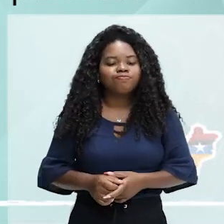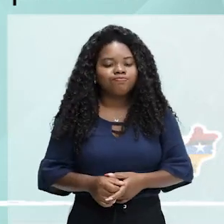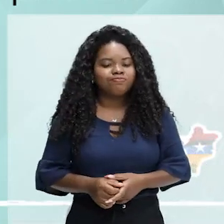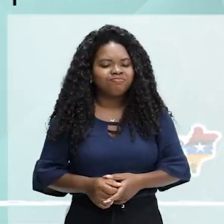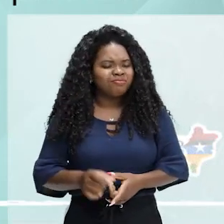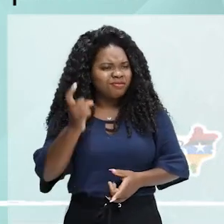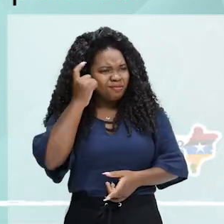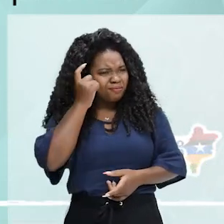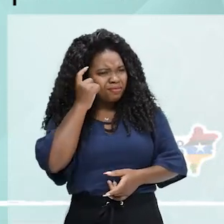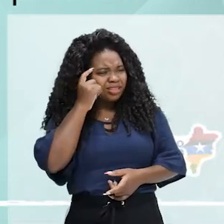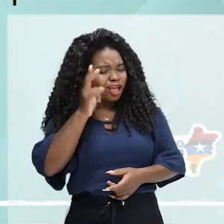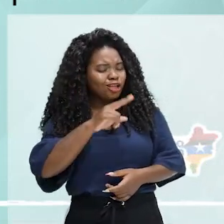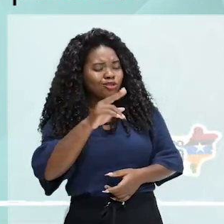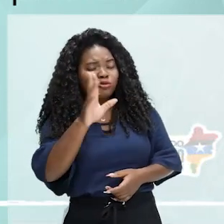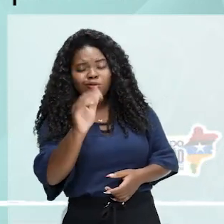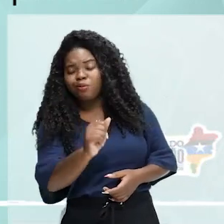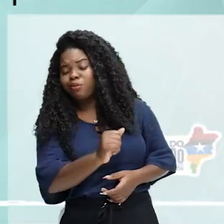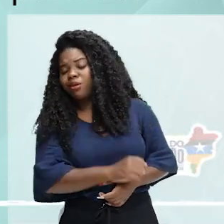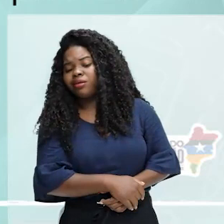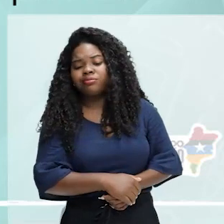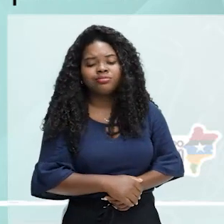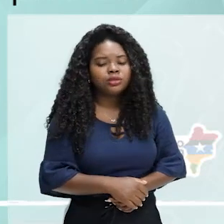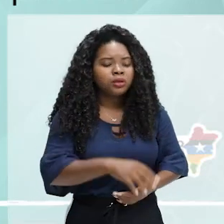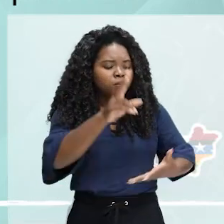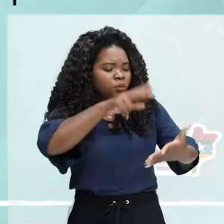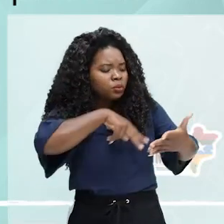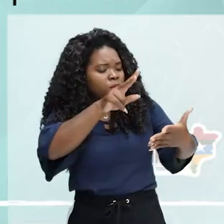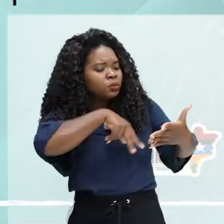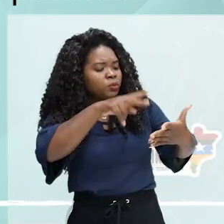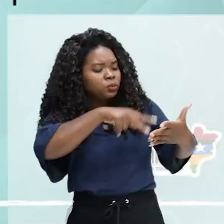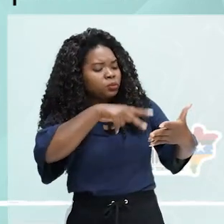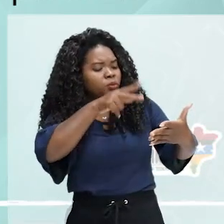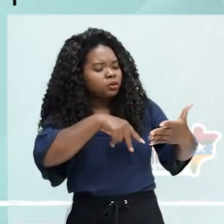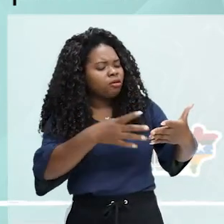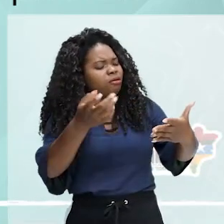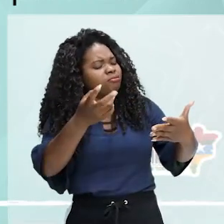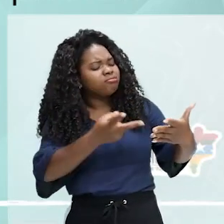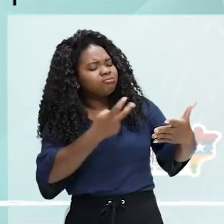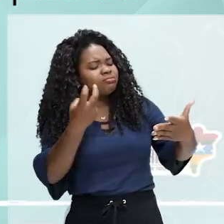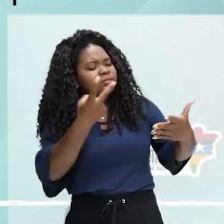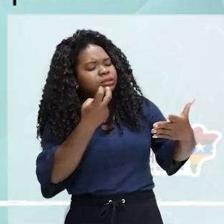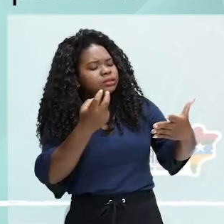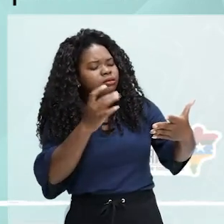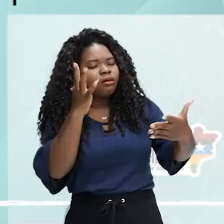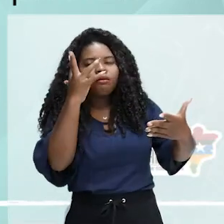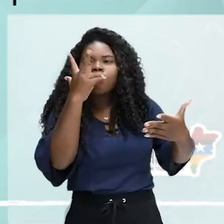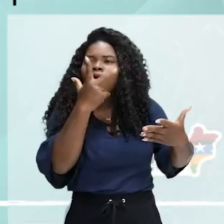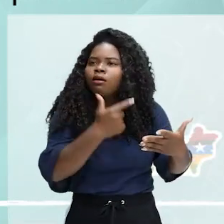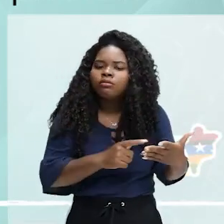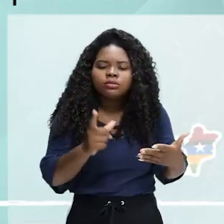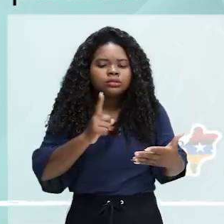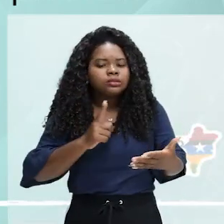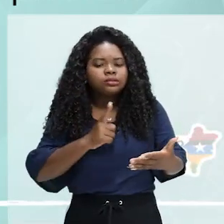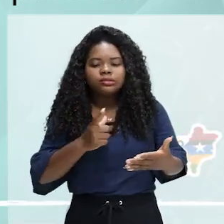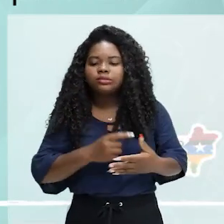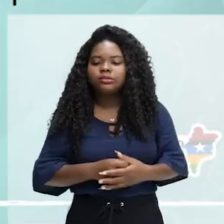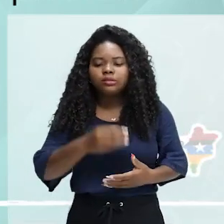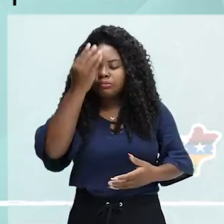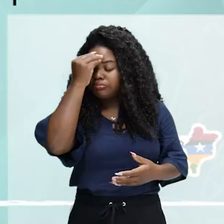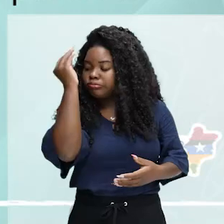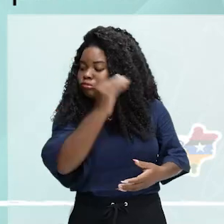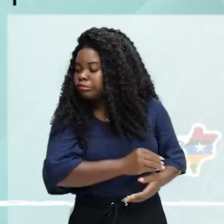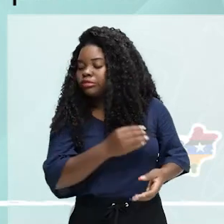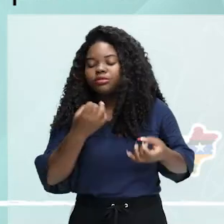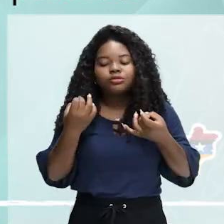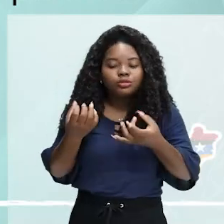mais nisso, disse o homem. Quando li o anúncio e percebi a maravilha que tinha, desisti imediatamente de